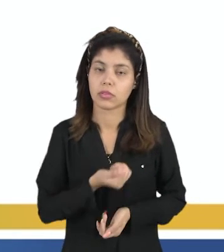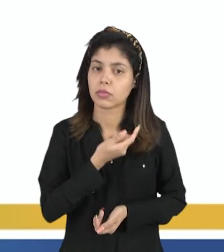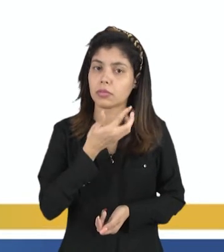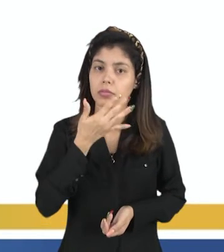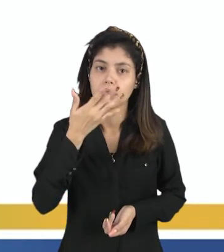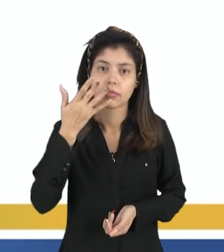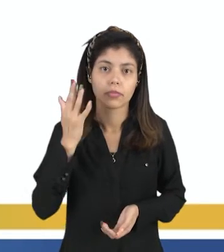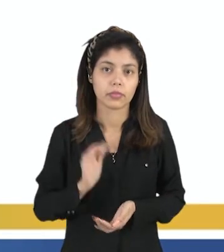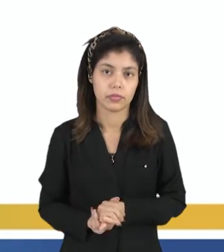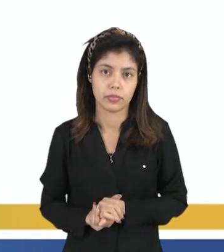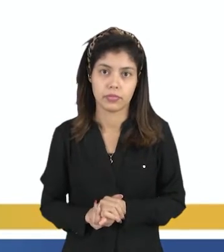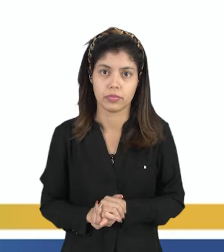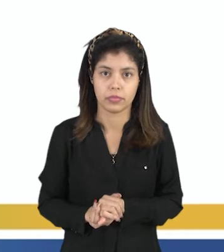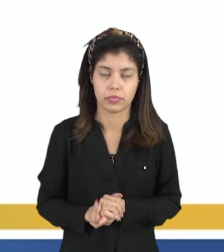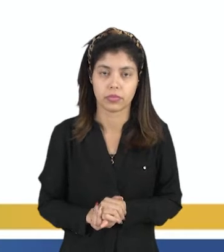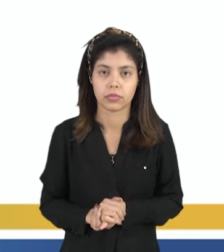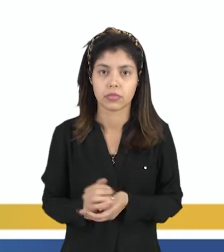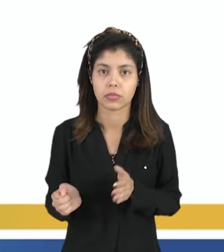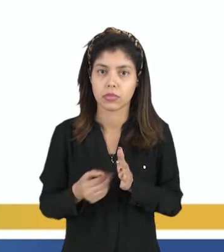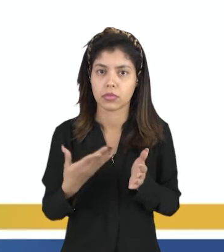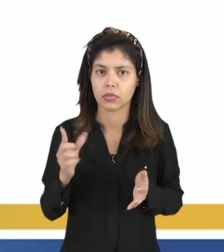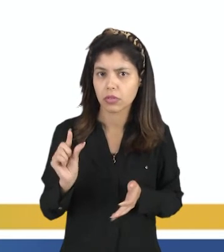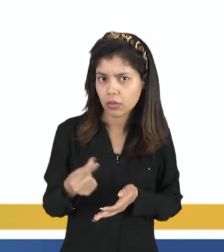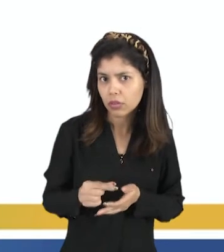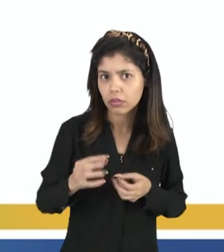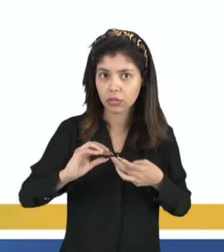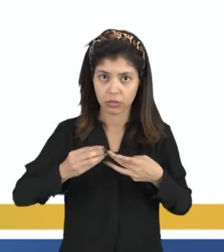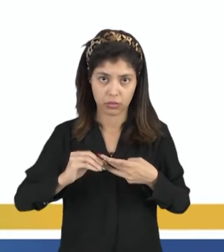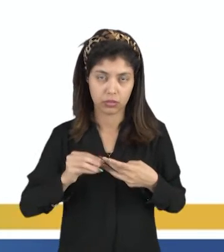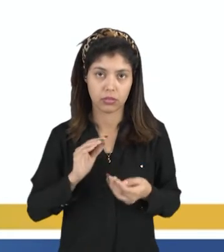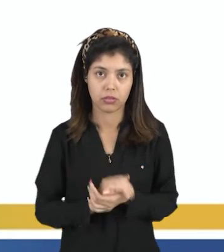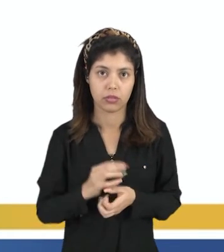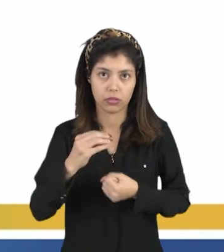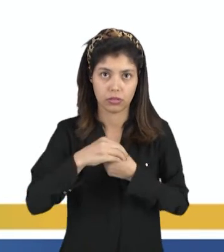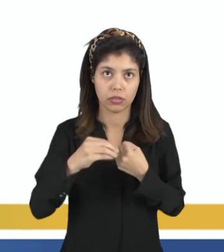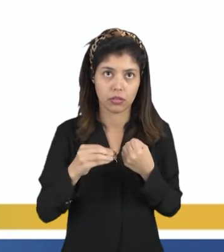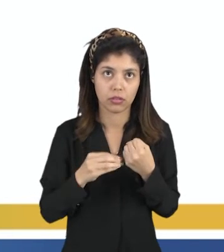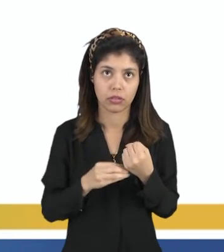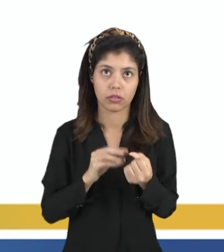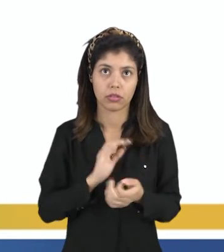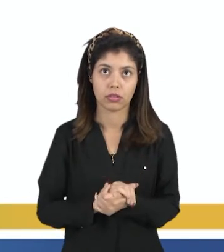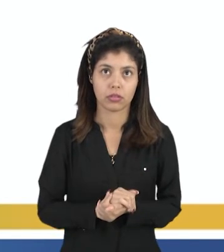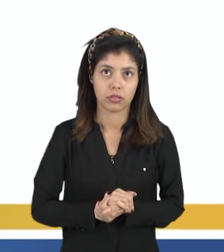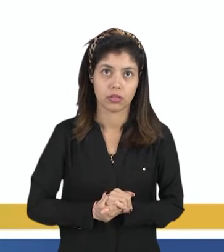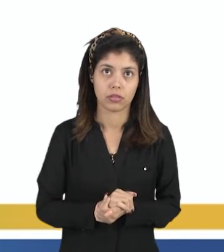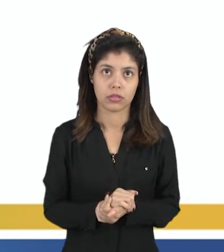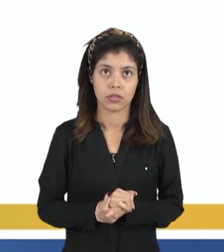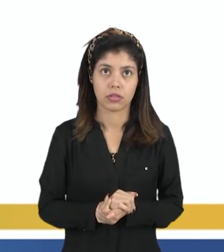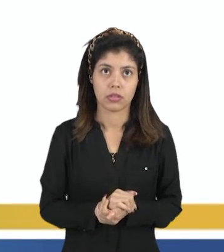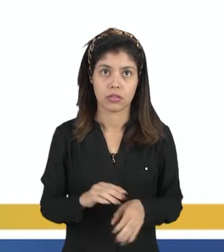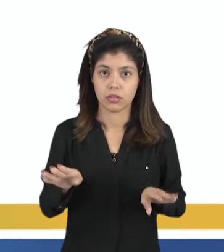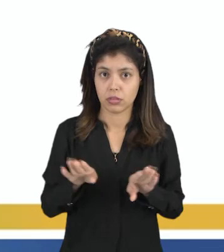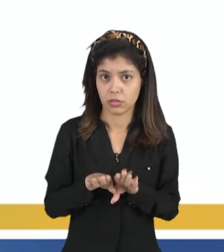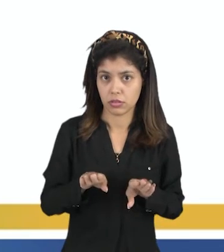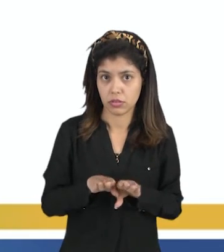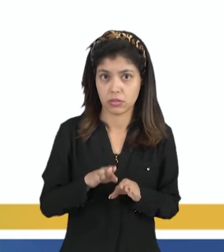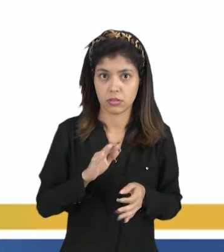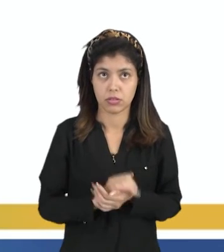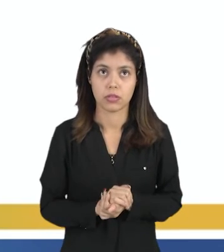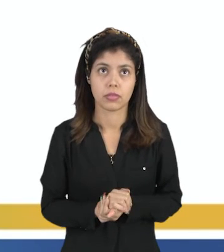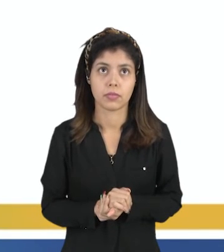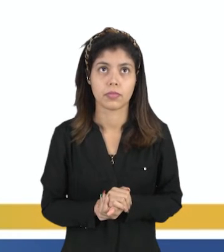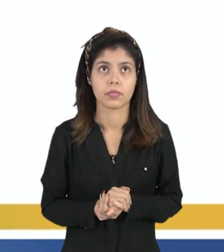o cheiro, né, com muito menos moléculas, muito menos moléculas dispersas no ar.